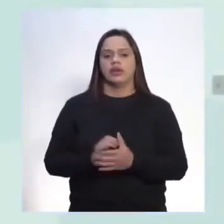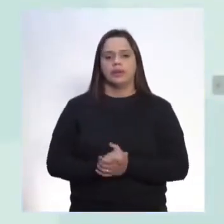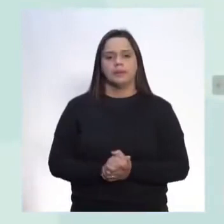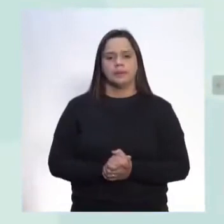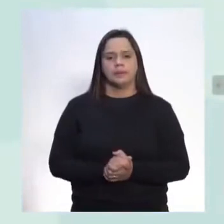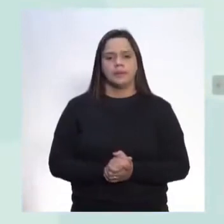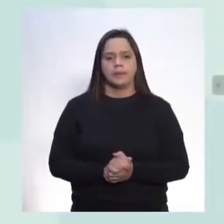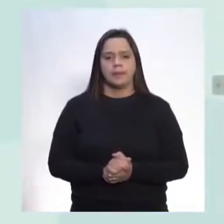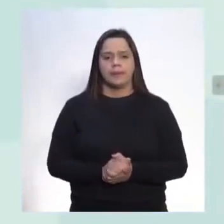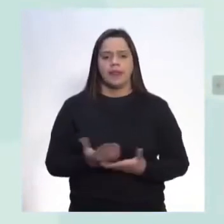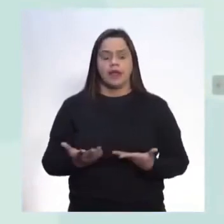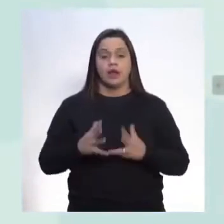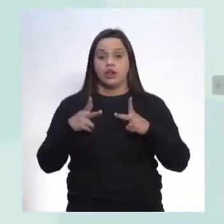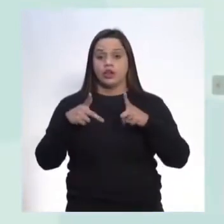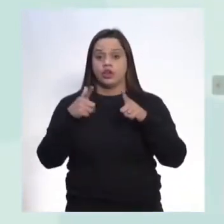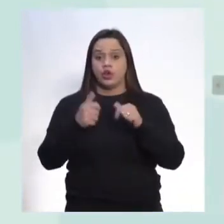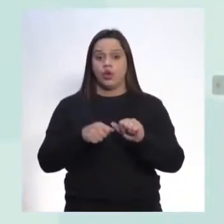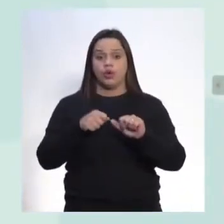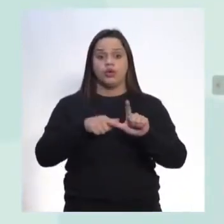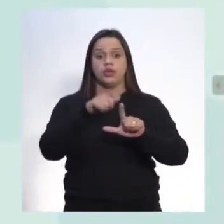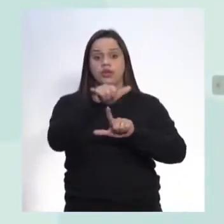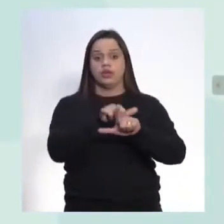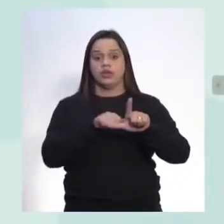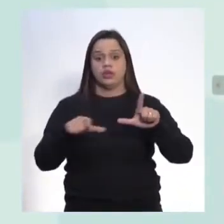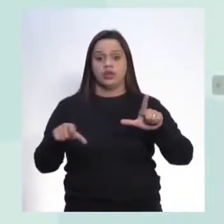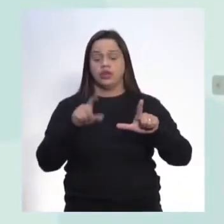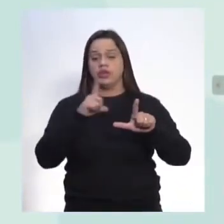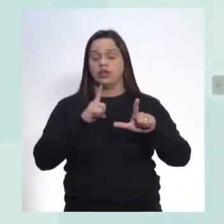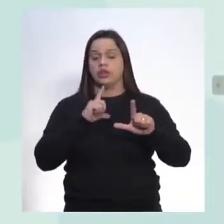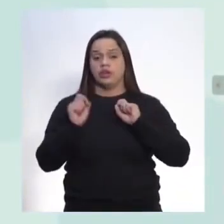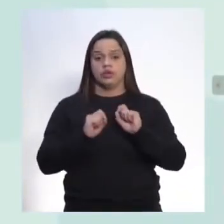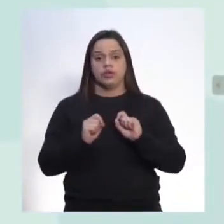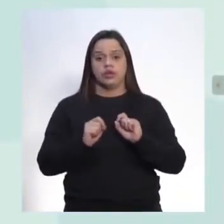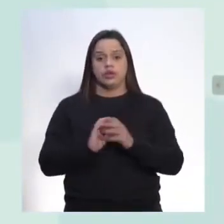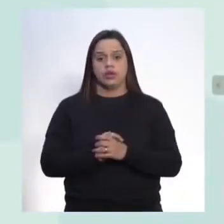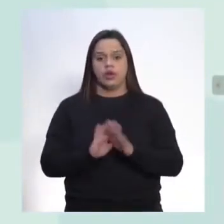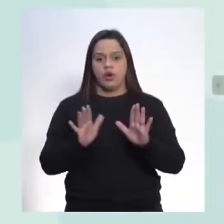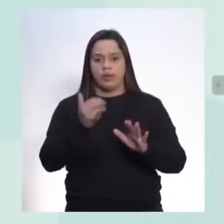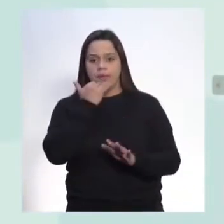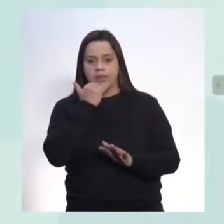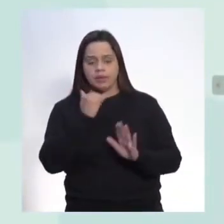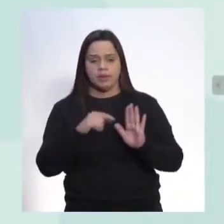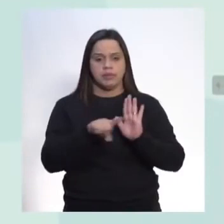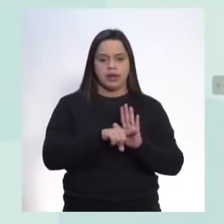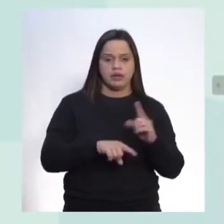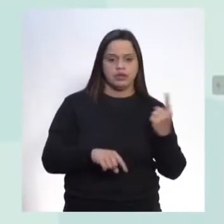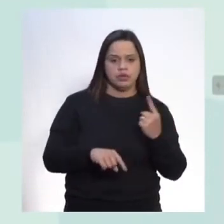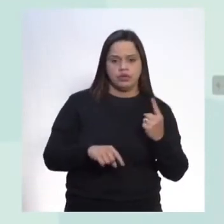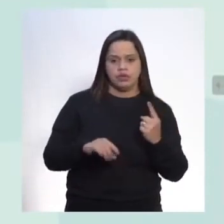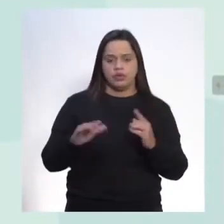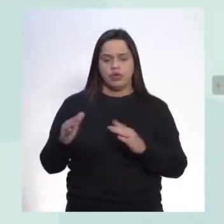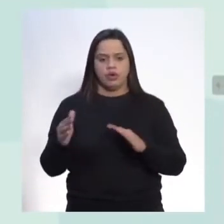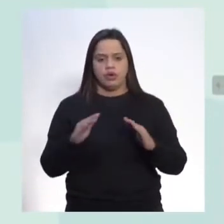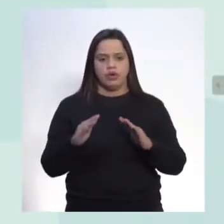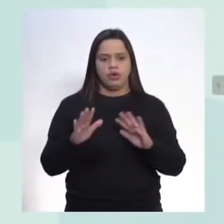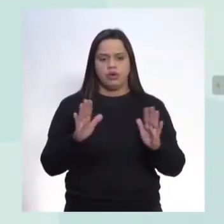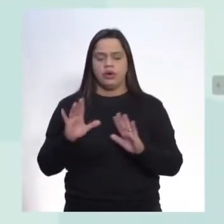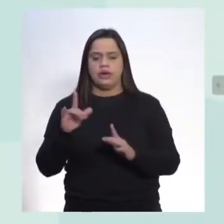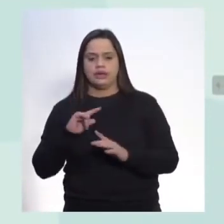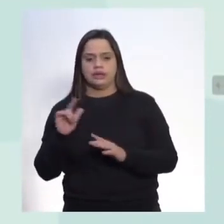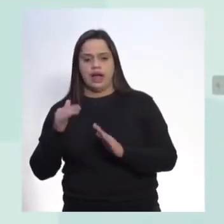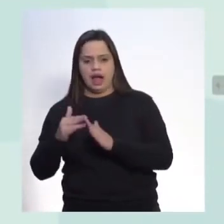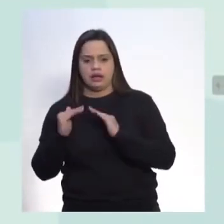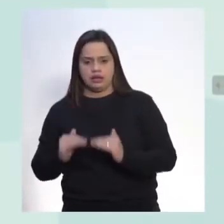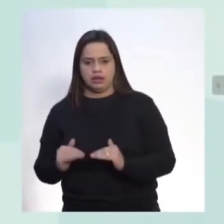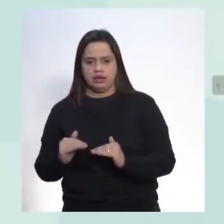cima. Então, as coordenadas dele aqui, ó, a gente tem a projeção. Opa, perdão. Menos um, outro aqui. Opa, cadê? Aqui embaixo, Isso, tá? é.